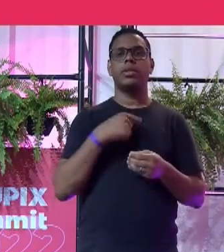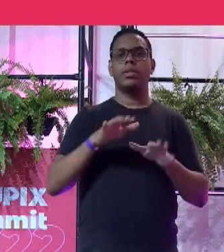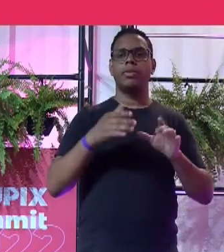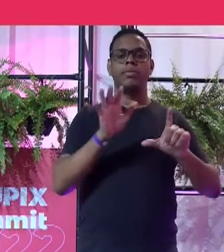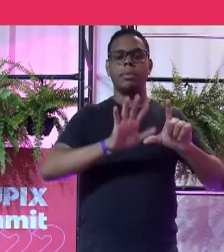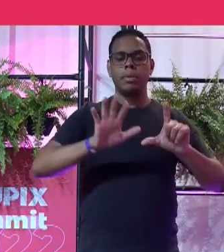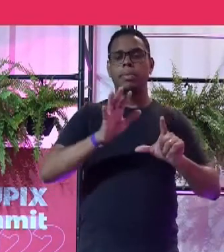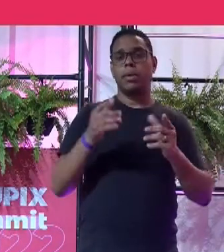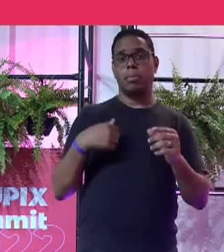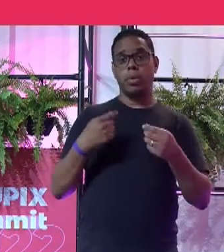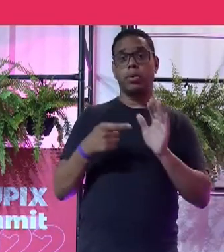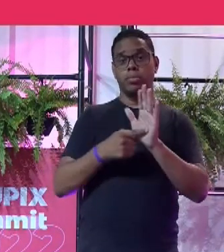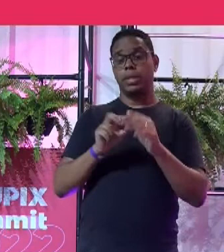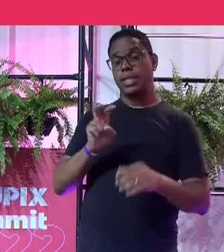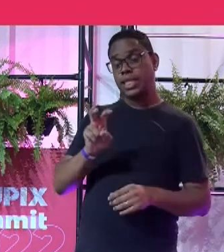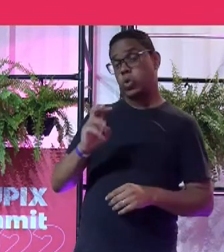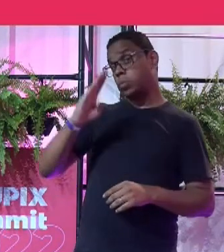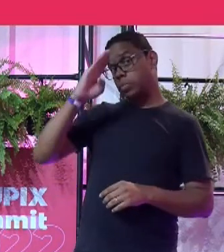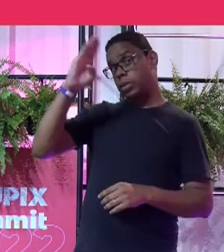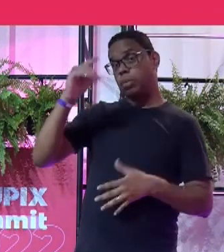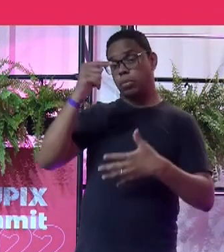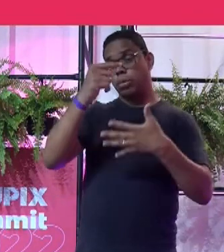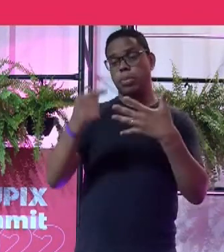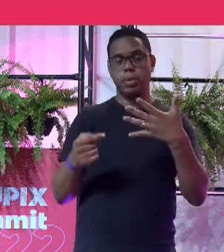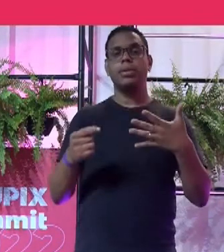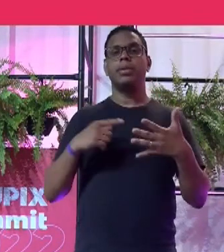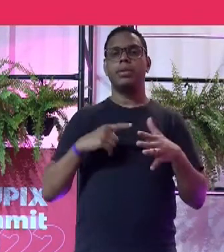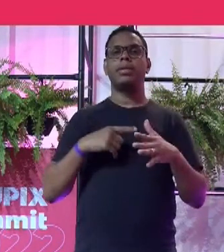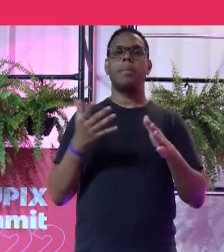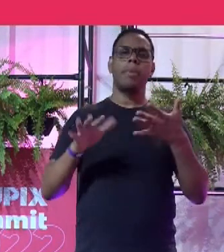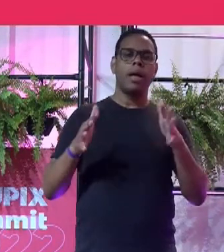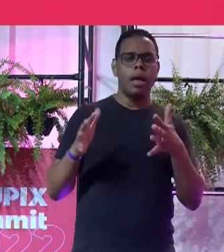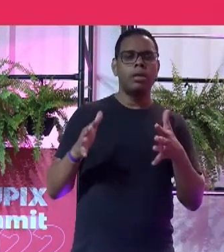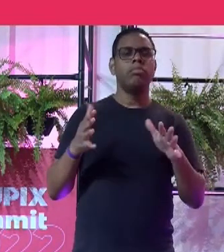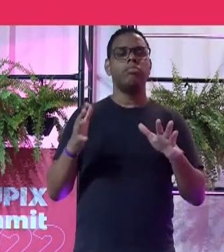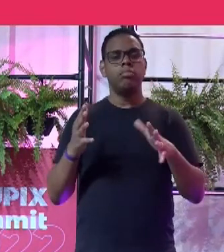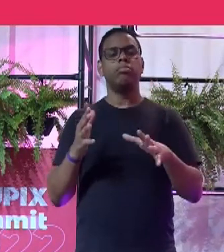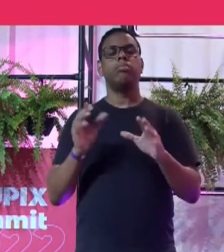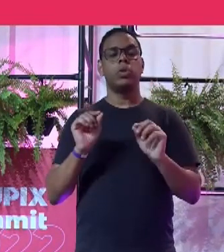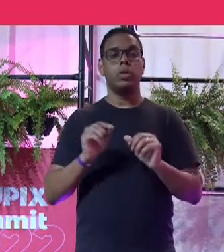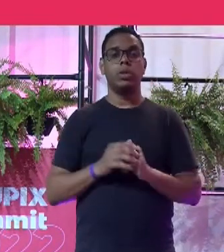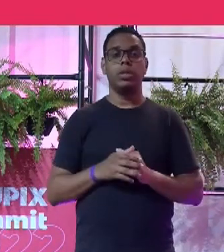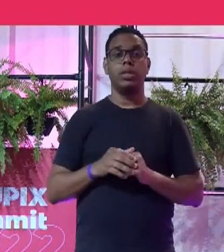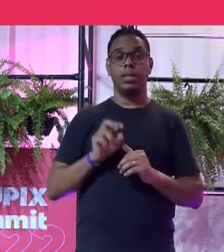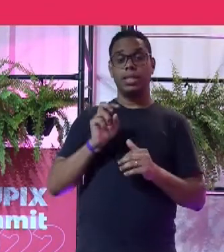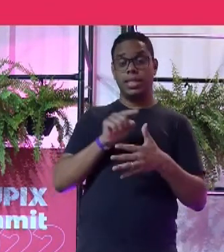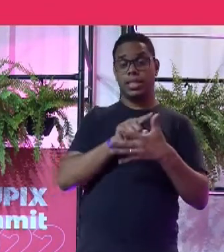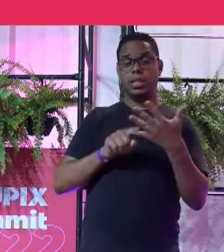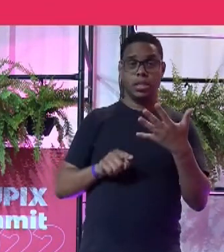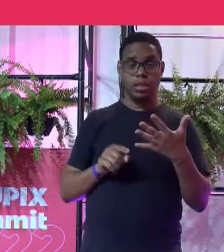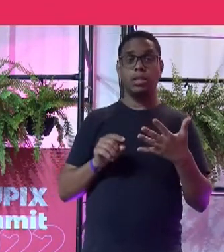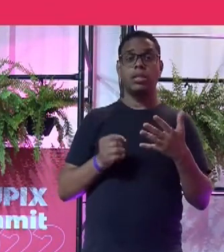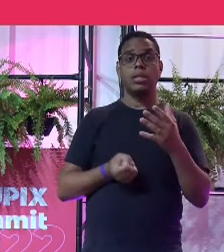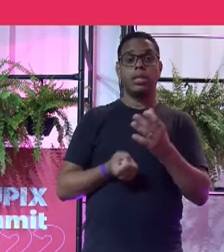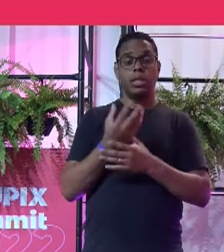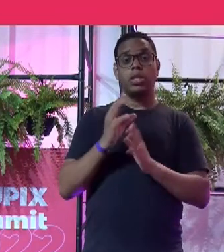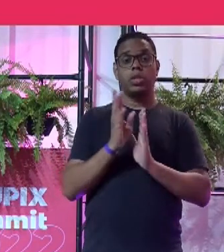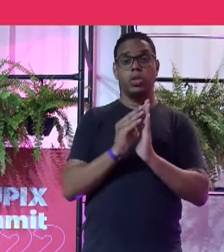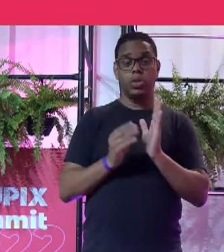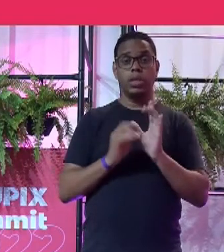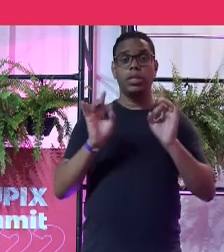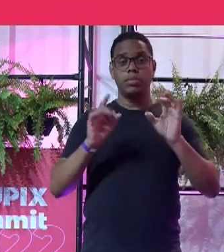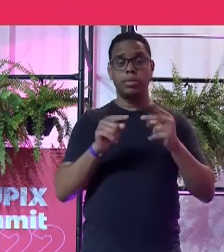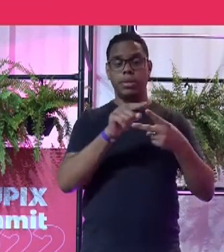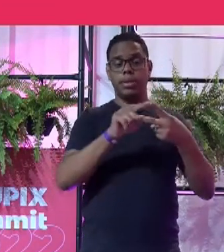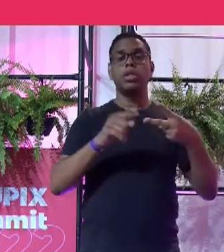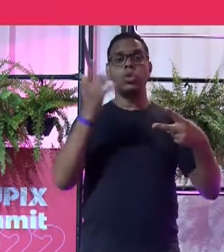Eu posso colocar aqui as 5 principais. E existe uma média, mais ou menos, de que dessas 5, cada criador de conteúdo é especialista